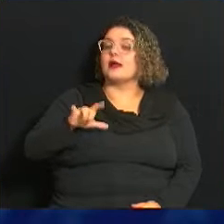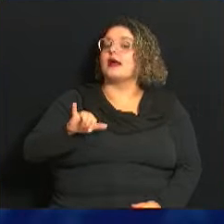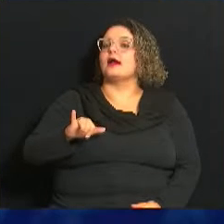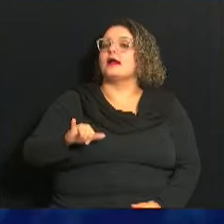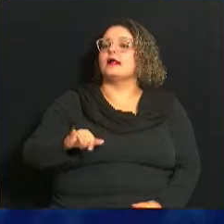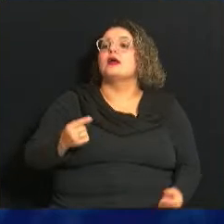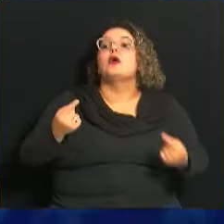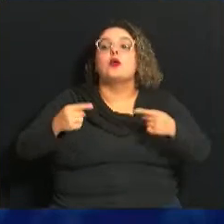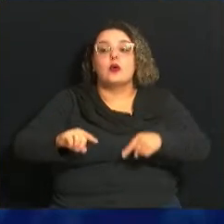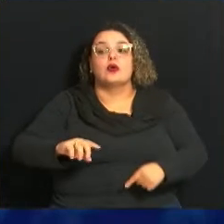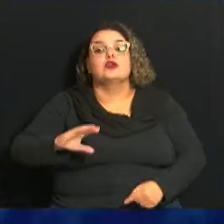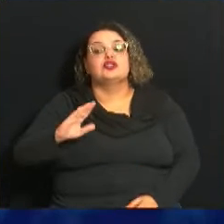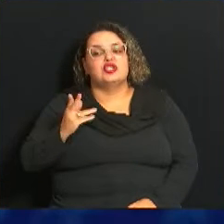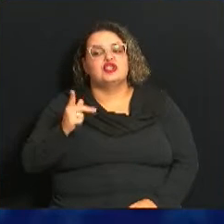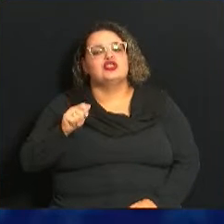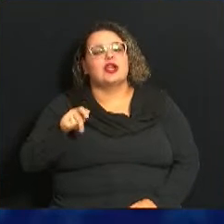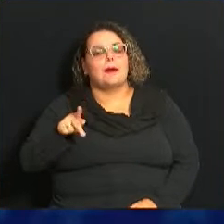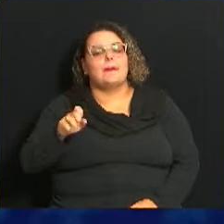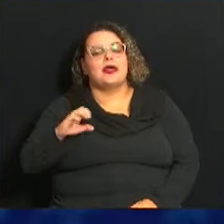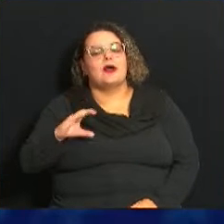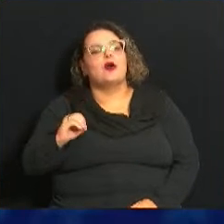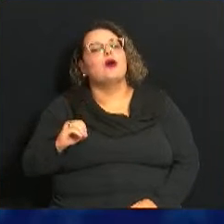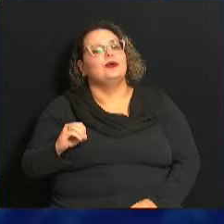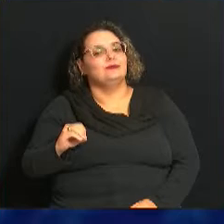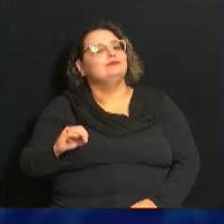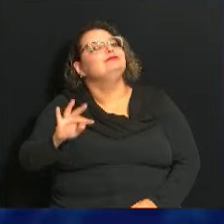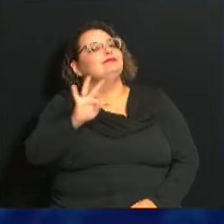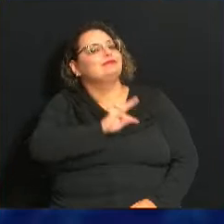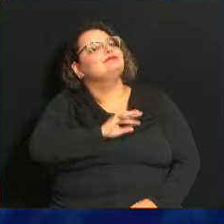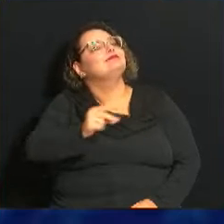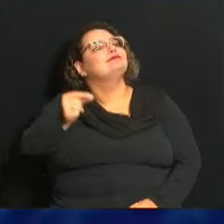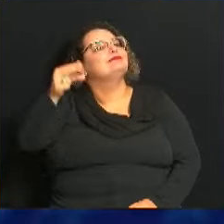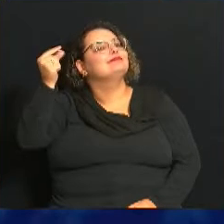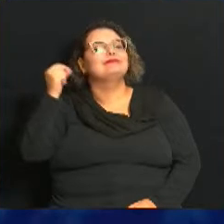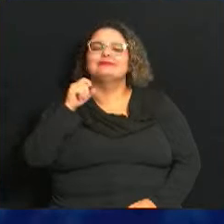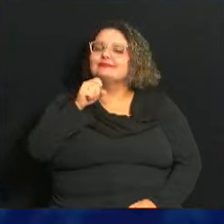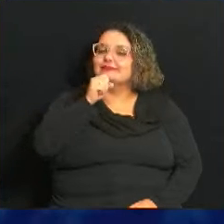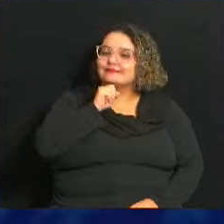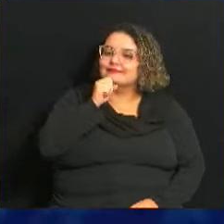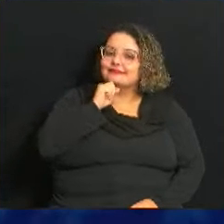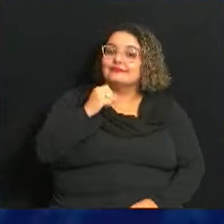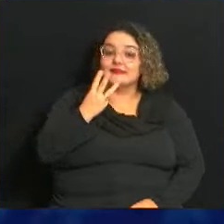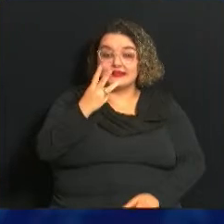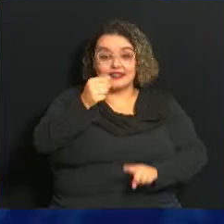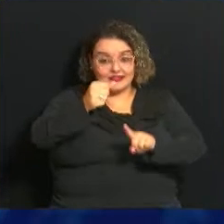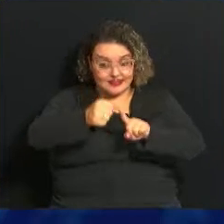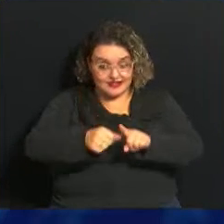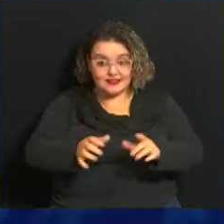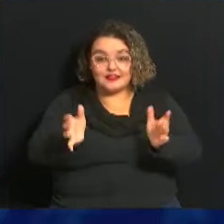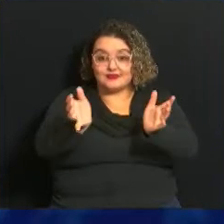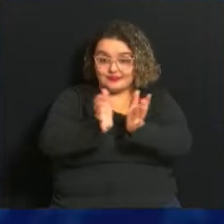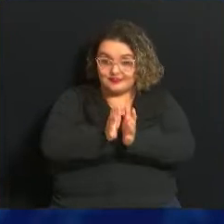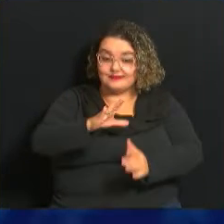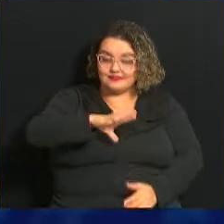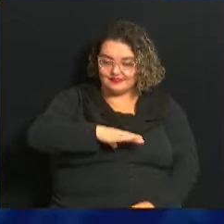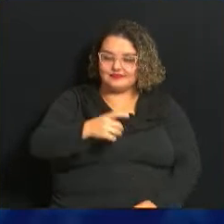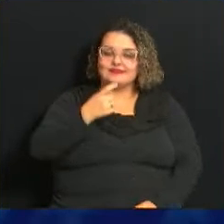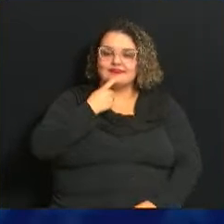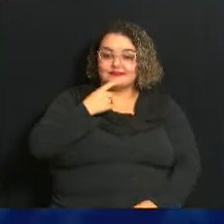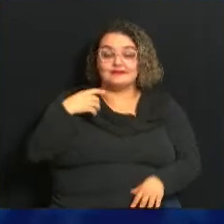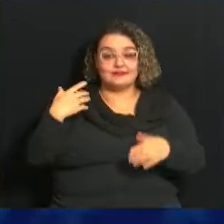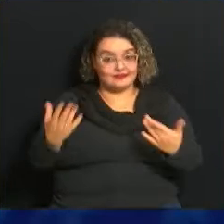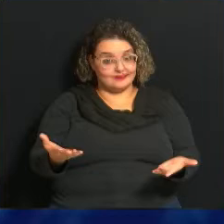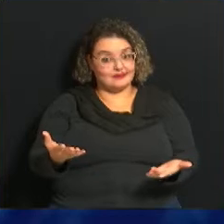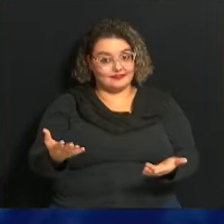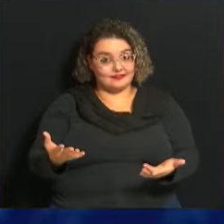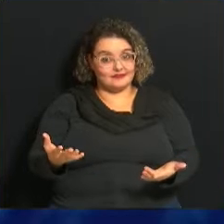técnico Gilson Kleina, velho conhecido, né? Até 3 meses atrás estava no clube campineiro. Bom, para este duelo